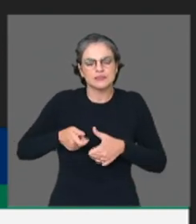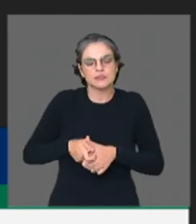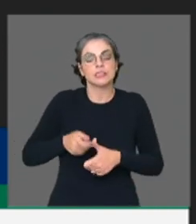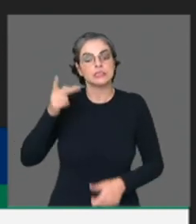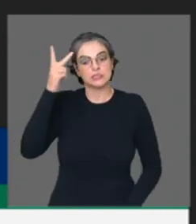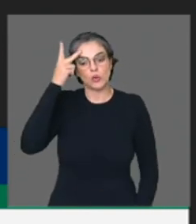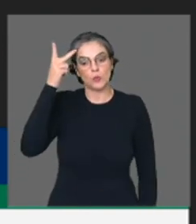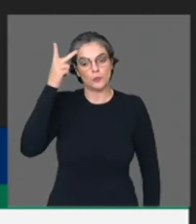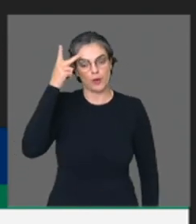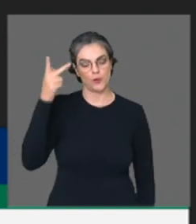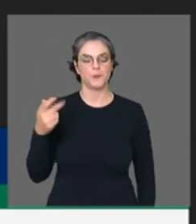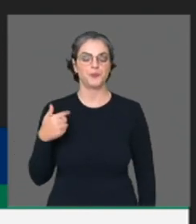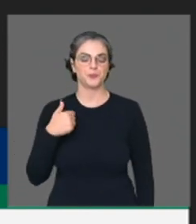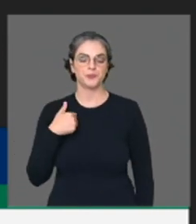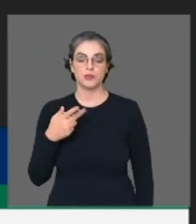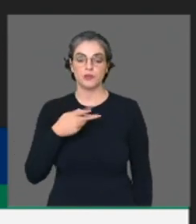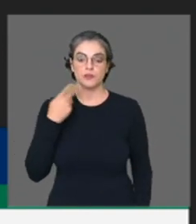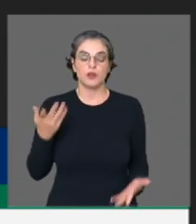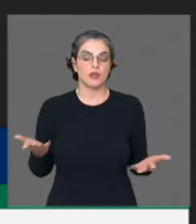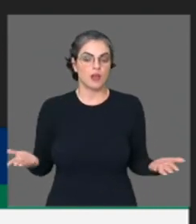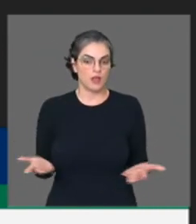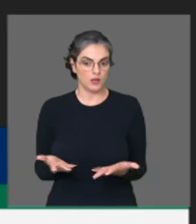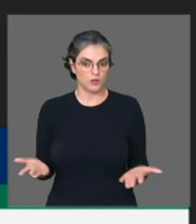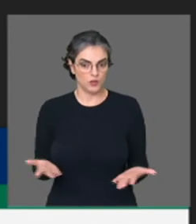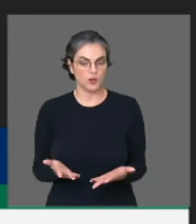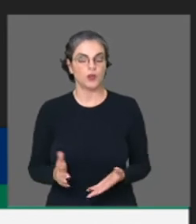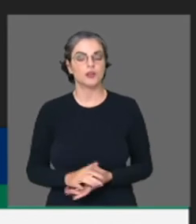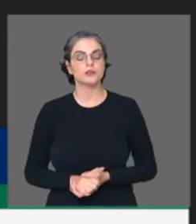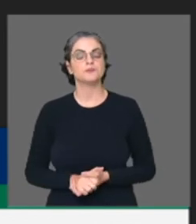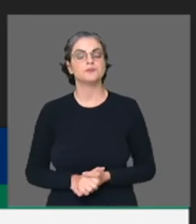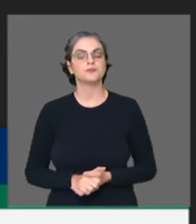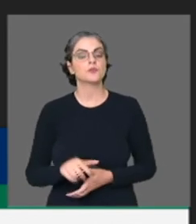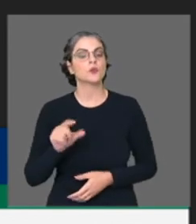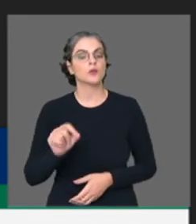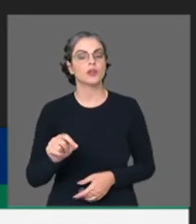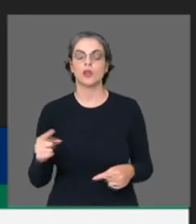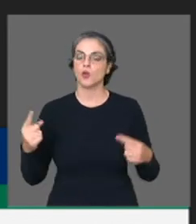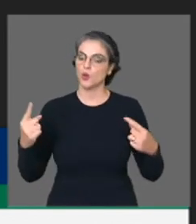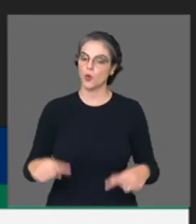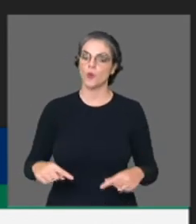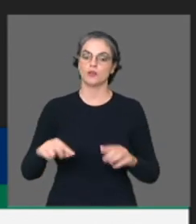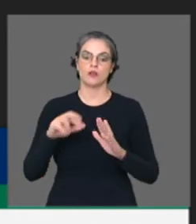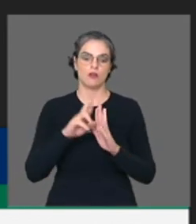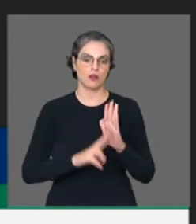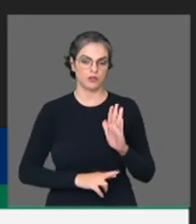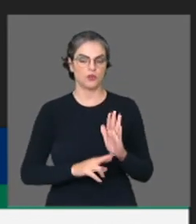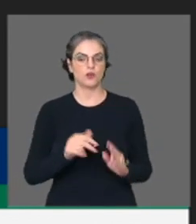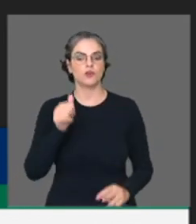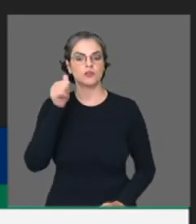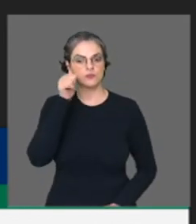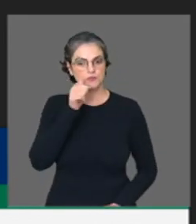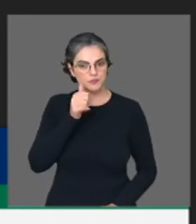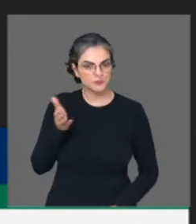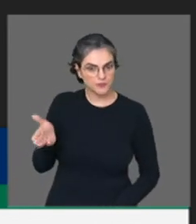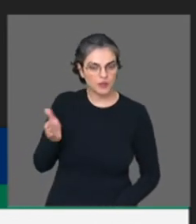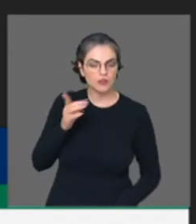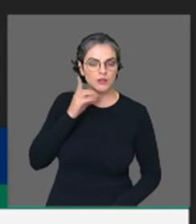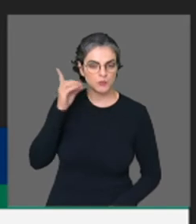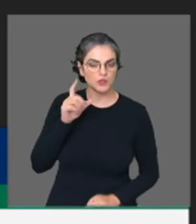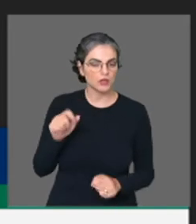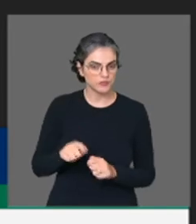gostaria de fazer esse pronunciamento contra o relatório da nobre relatora. Sei